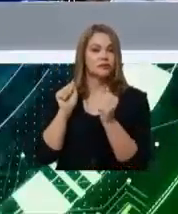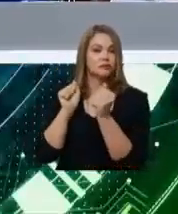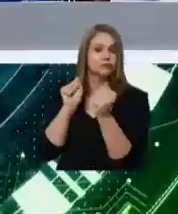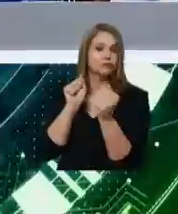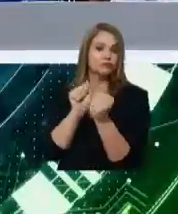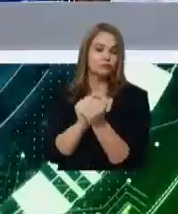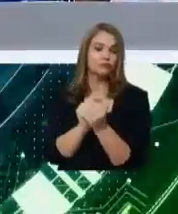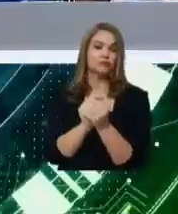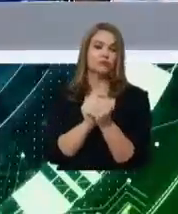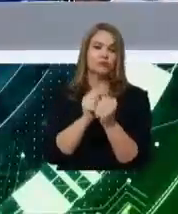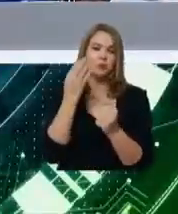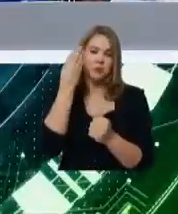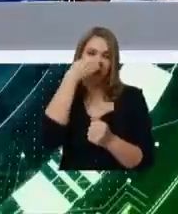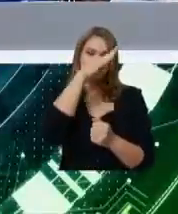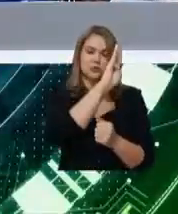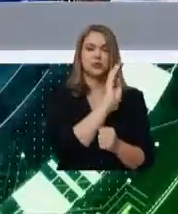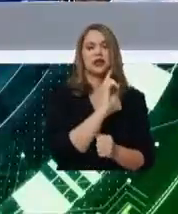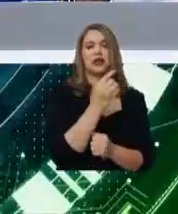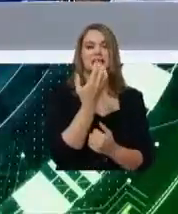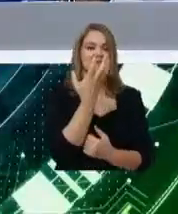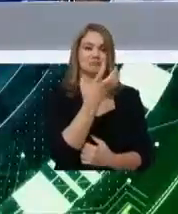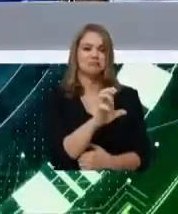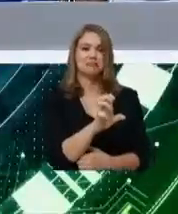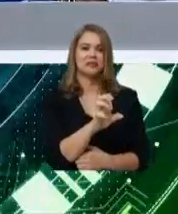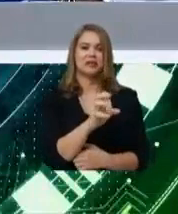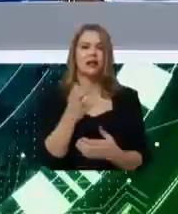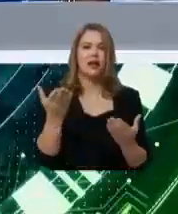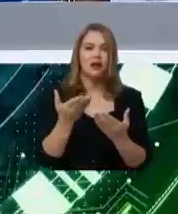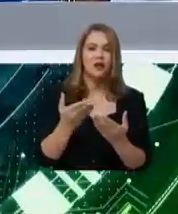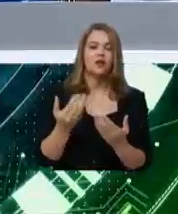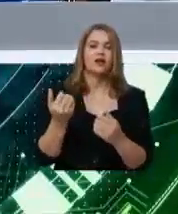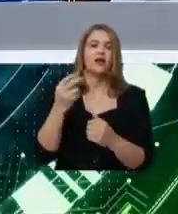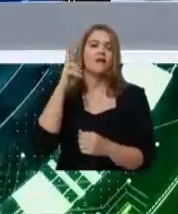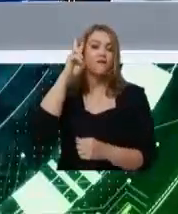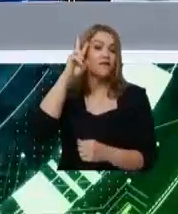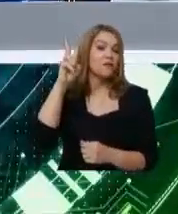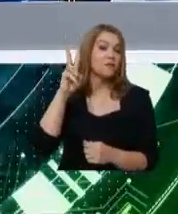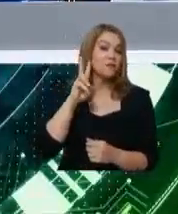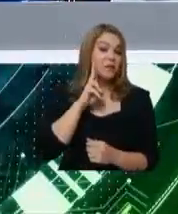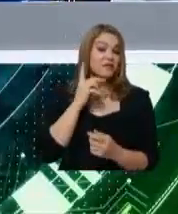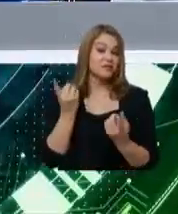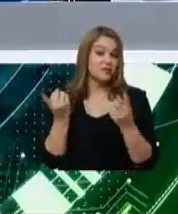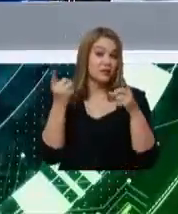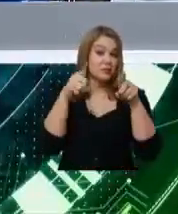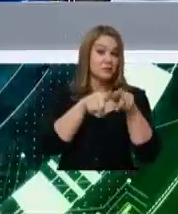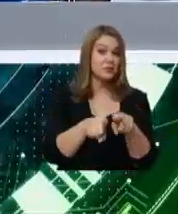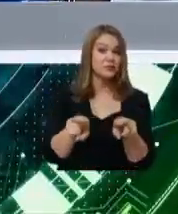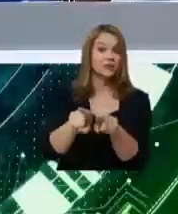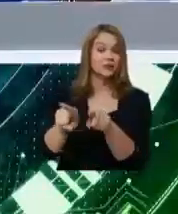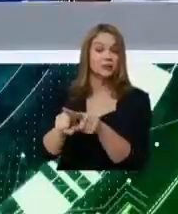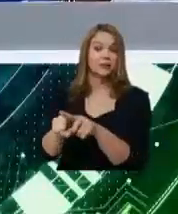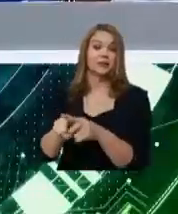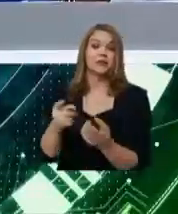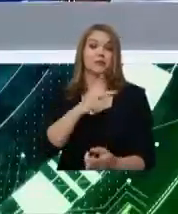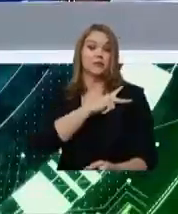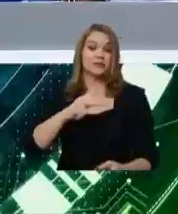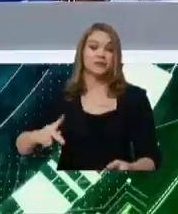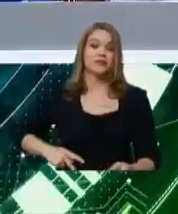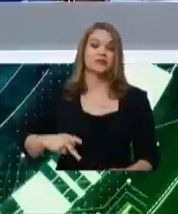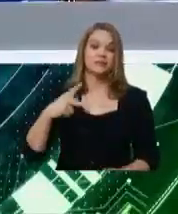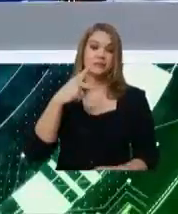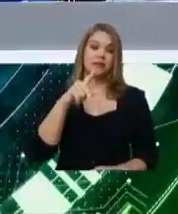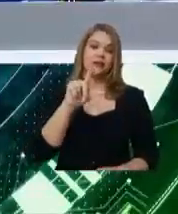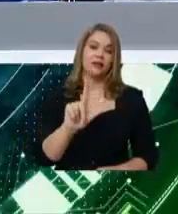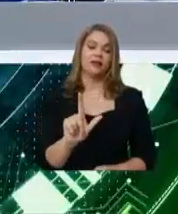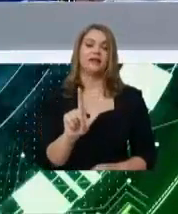bolsonaristas o segundo turno você recebeu apoio do candidato bolsonaro Valdir do presidente do pl é de Ivan Amorim do